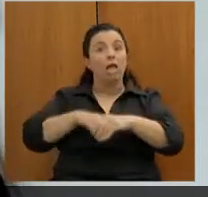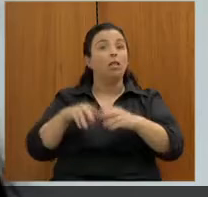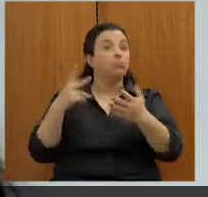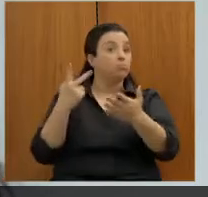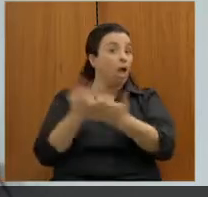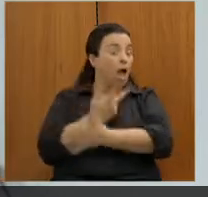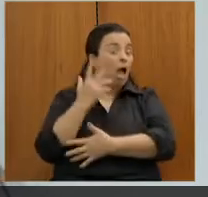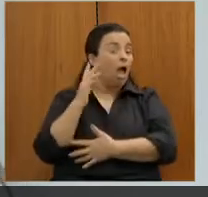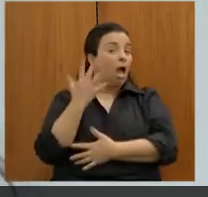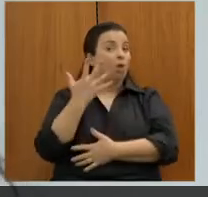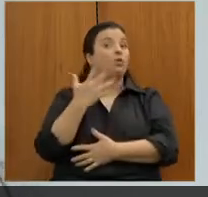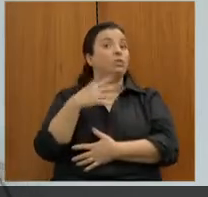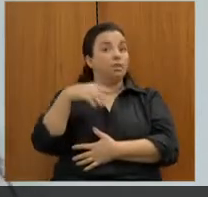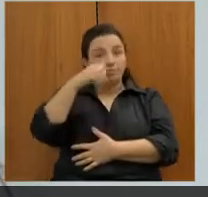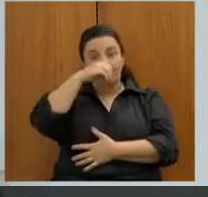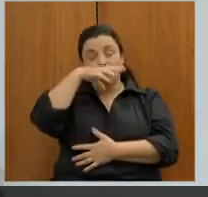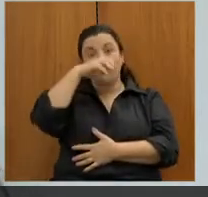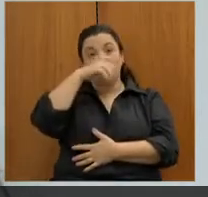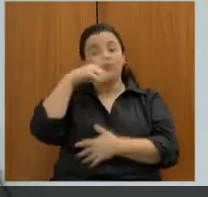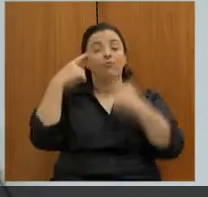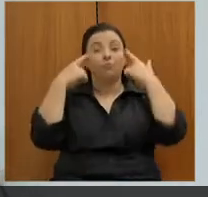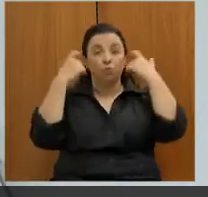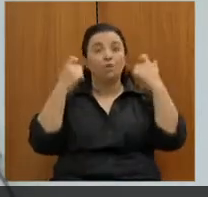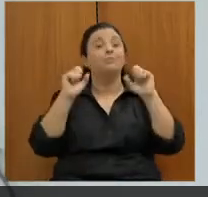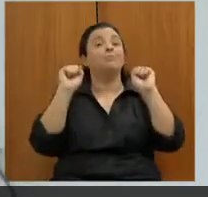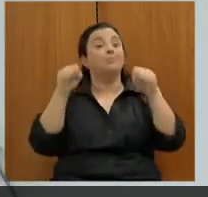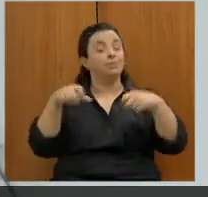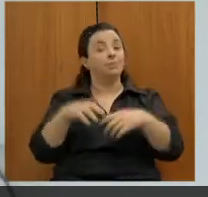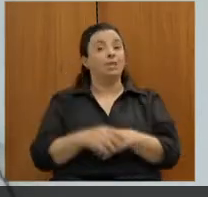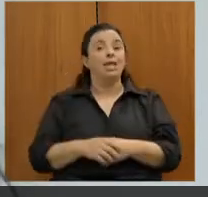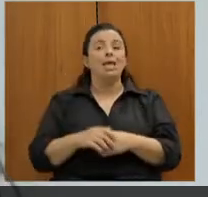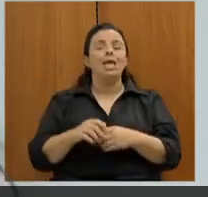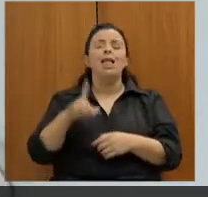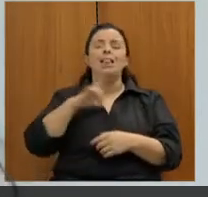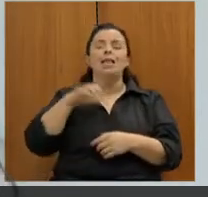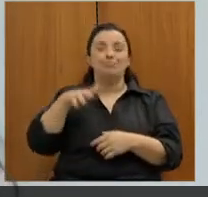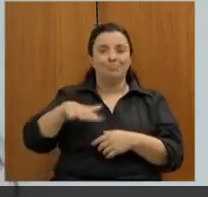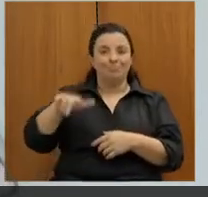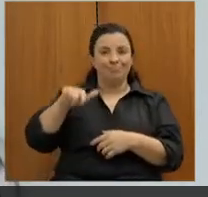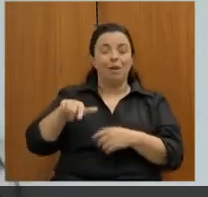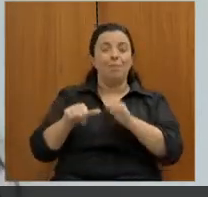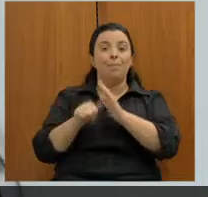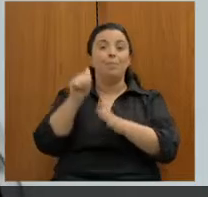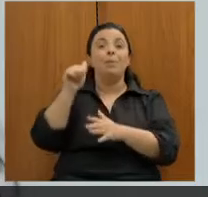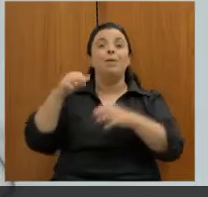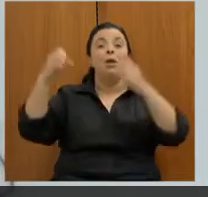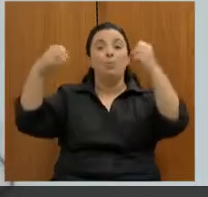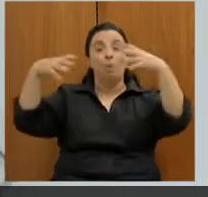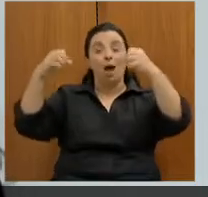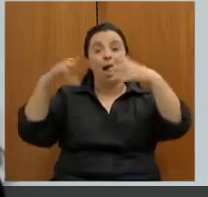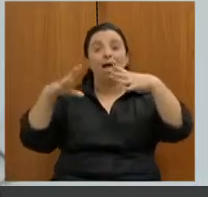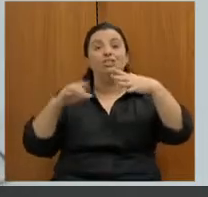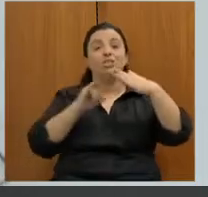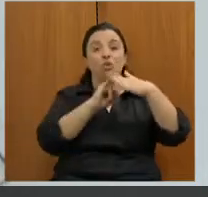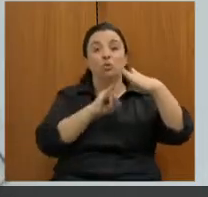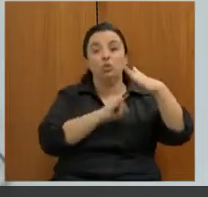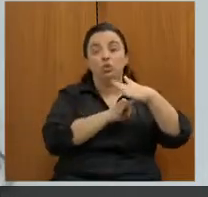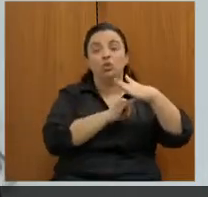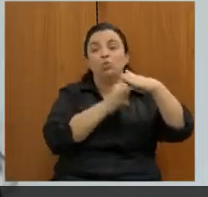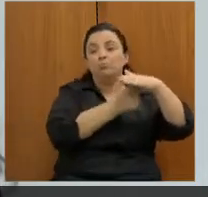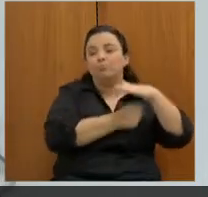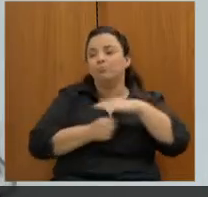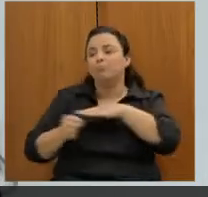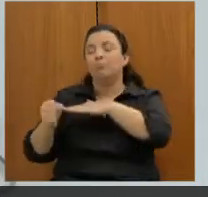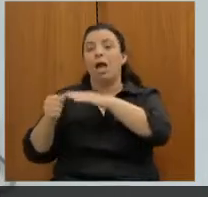a primeira boate aqui da nossa região né que colocou o Instituto dentro dela para